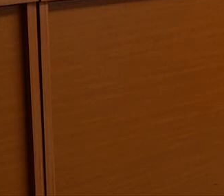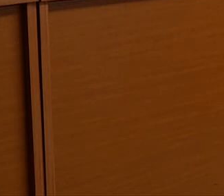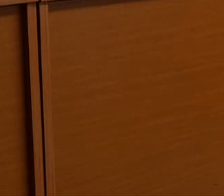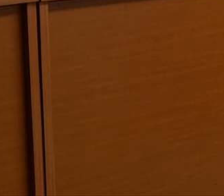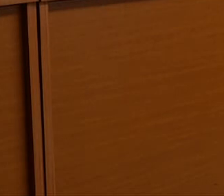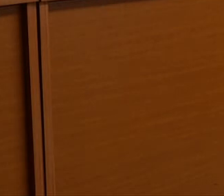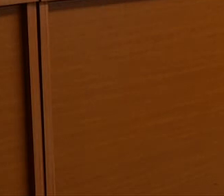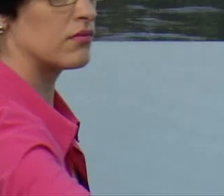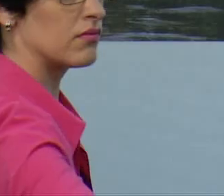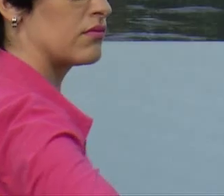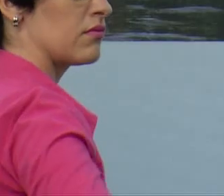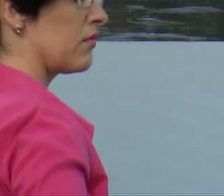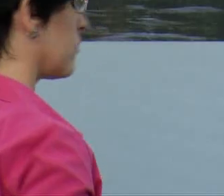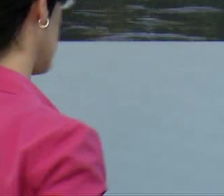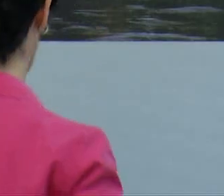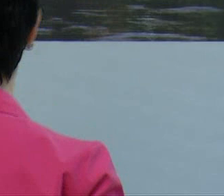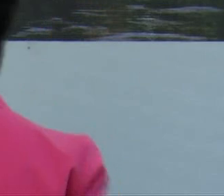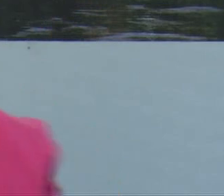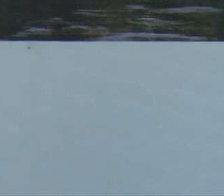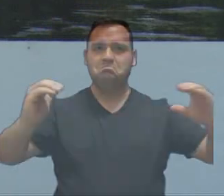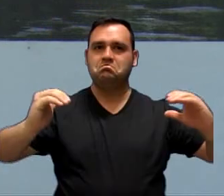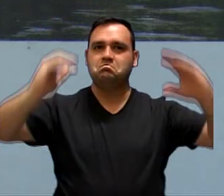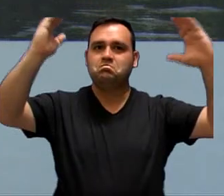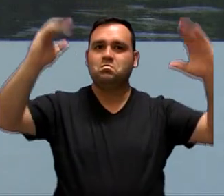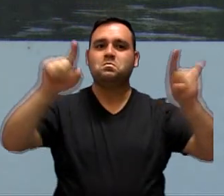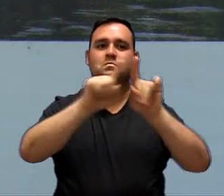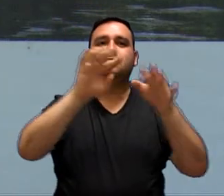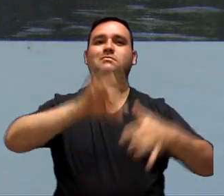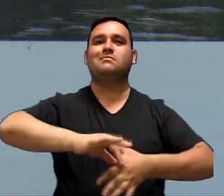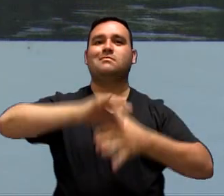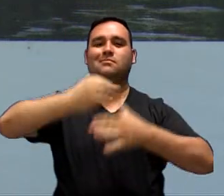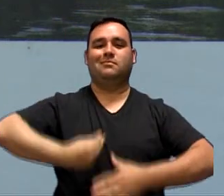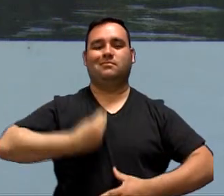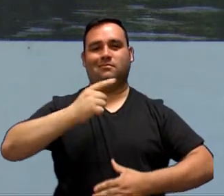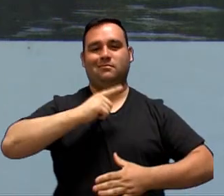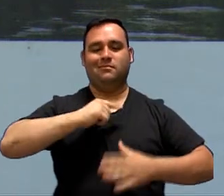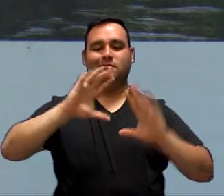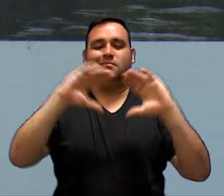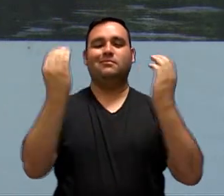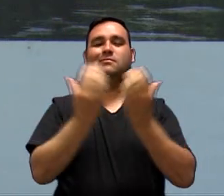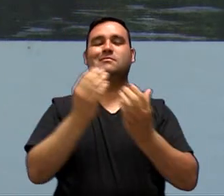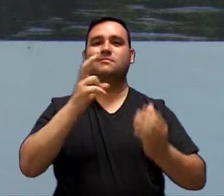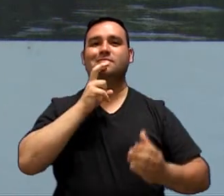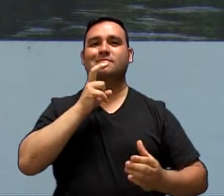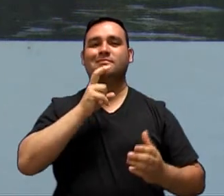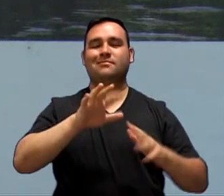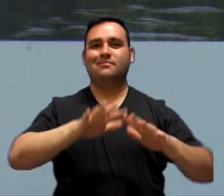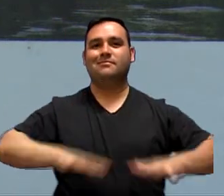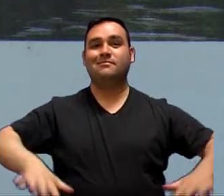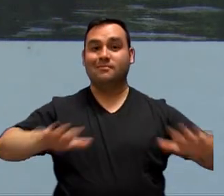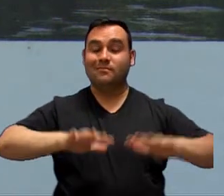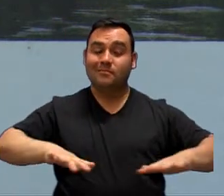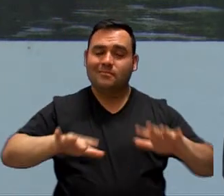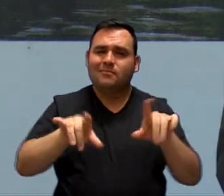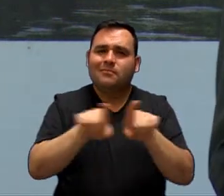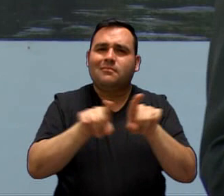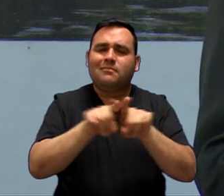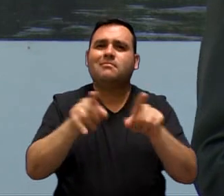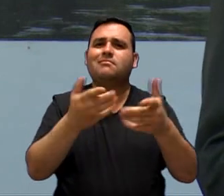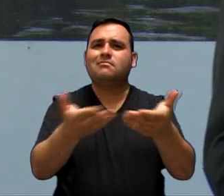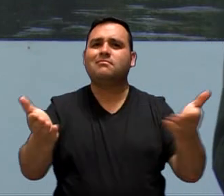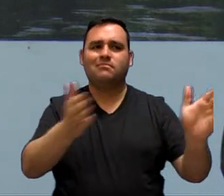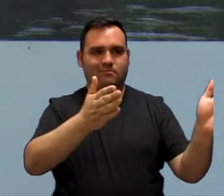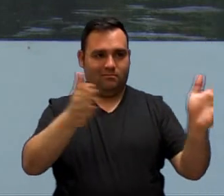Senhoras e senhores, autoridades e lideranças presentes ao plenário da Câmara Municipal de Sorocaba e aqueles que nos